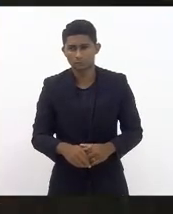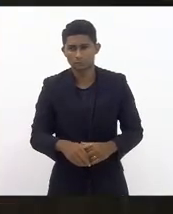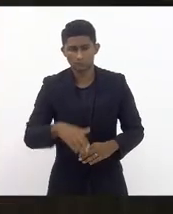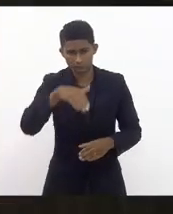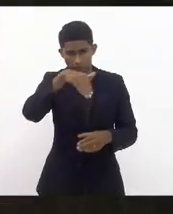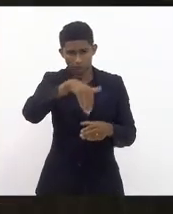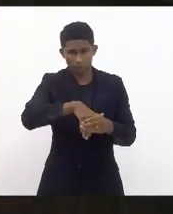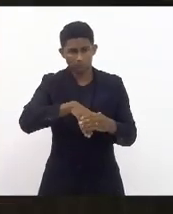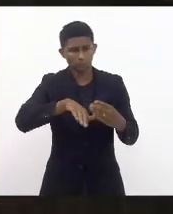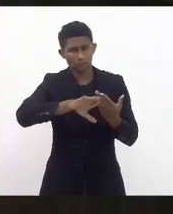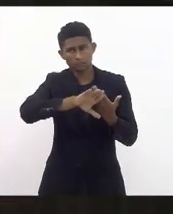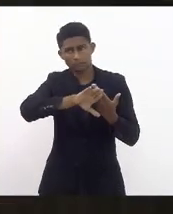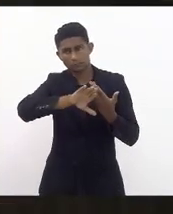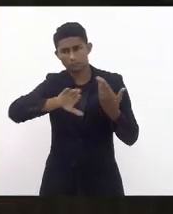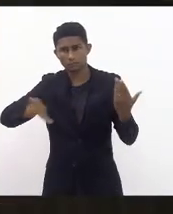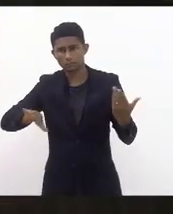separado.